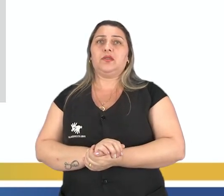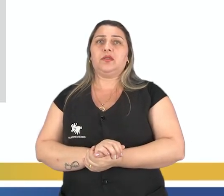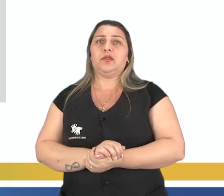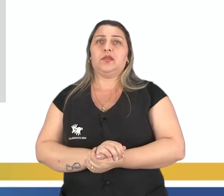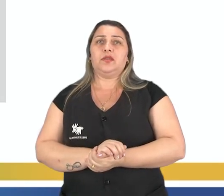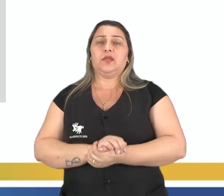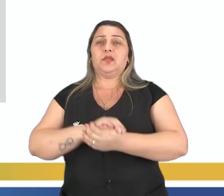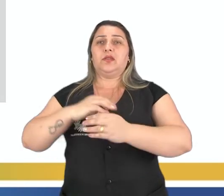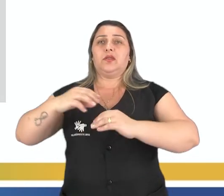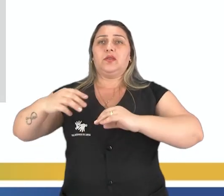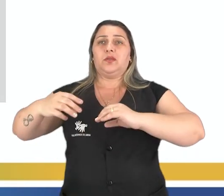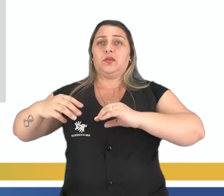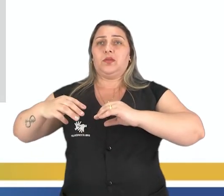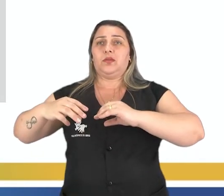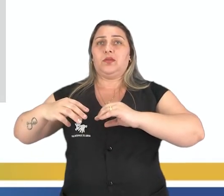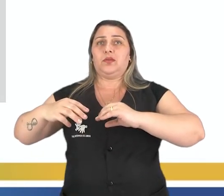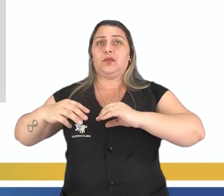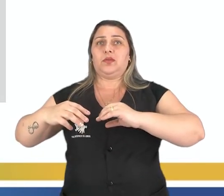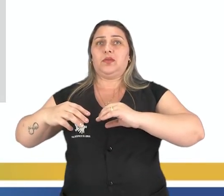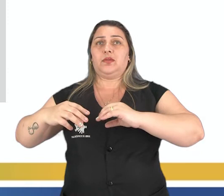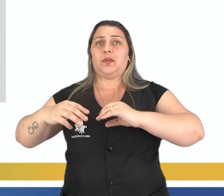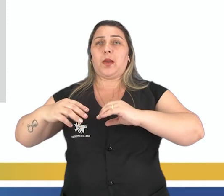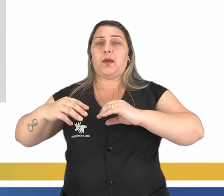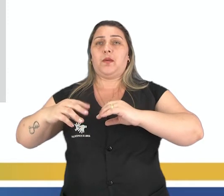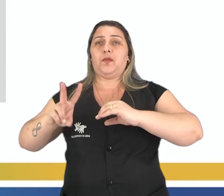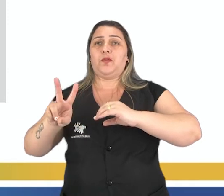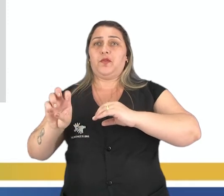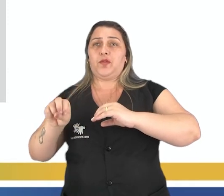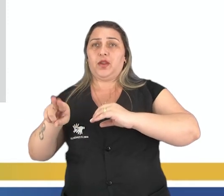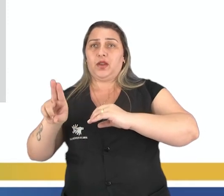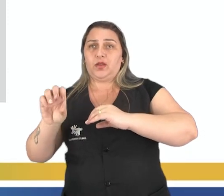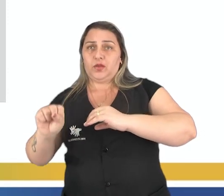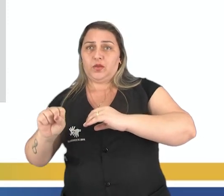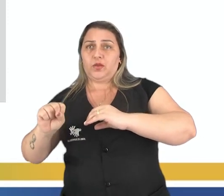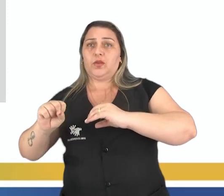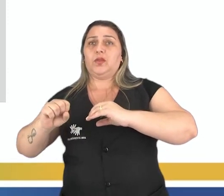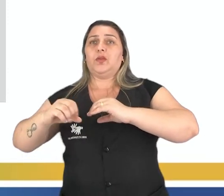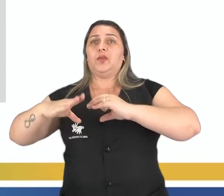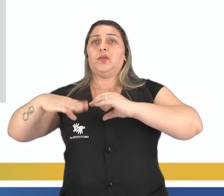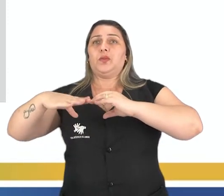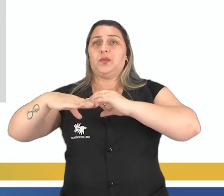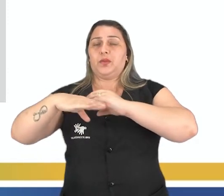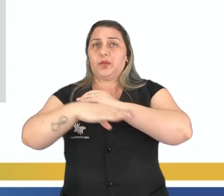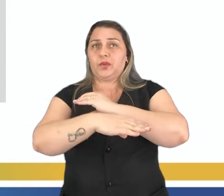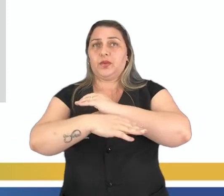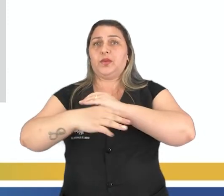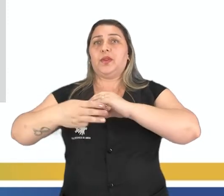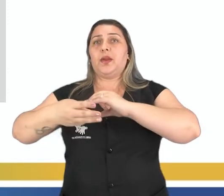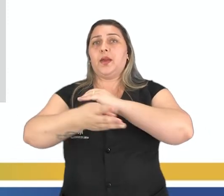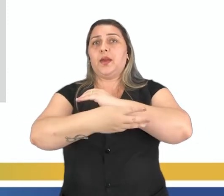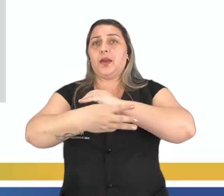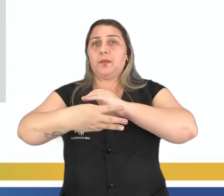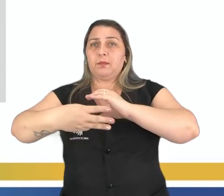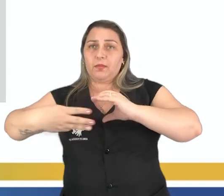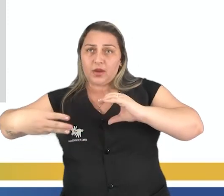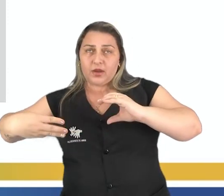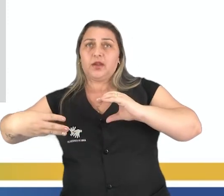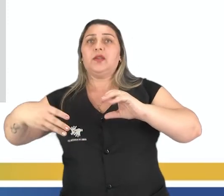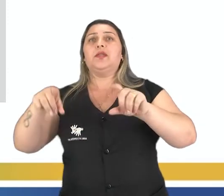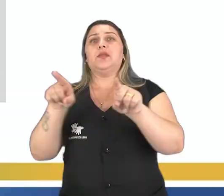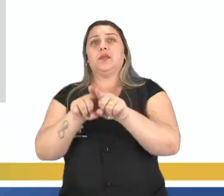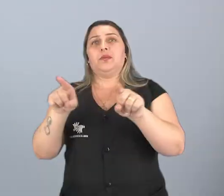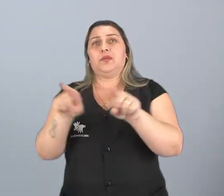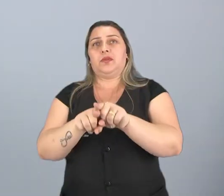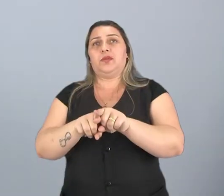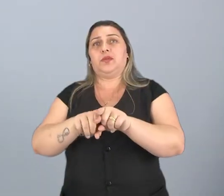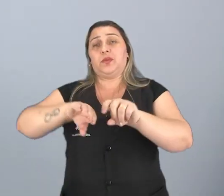é um espaço que está situado entre Vênus e Marte. Então, nós temos Vênus mais próximo do Sol, a Terra e Marte um